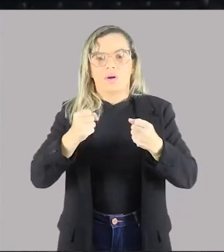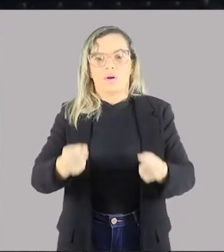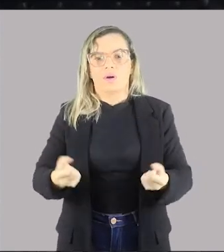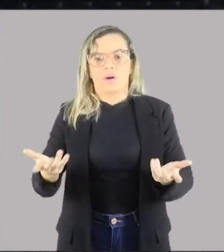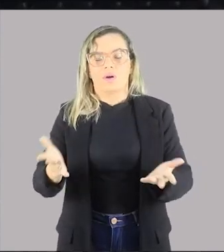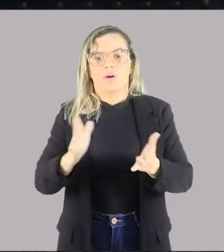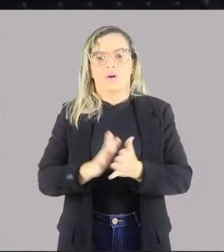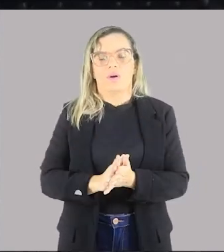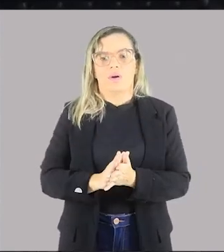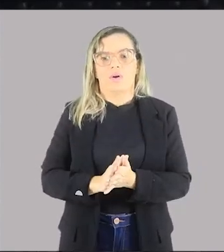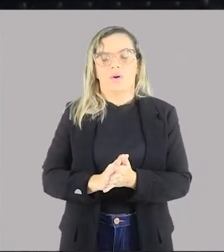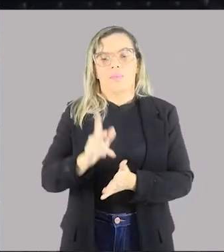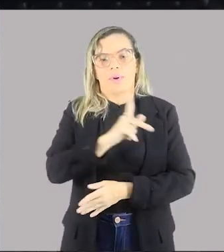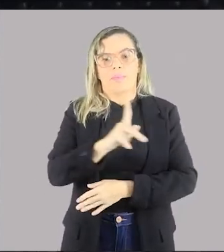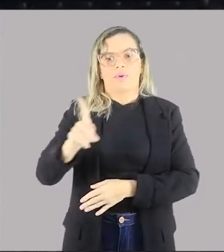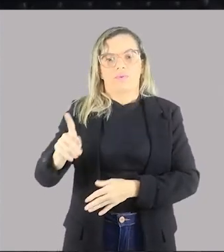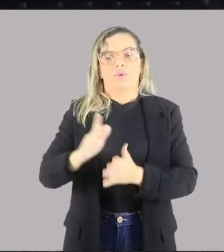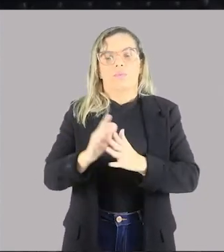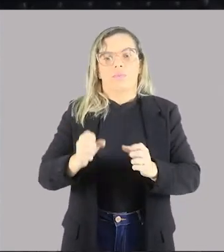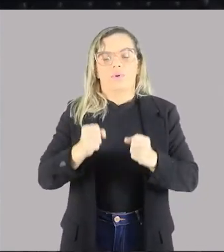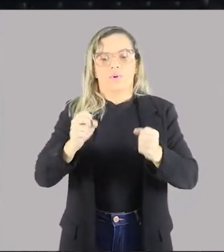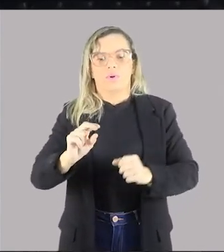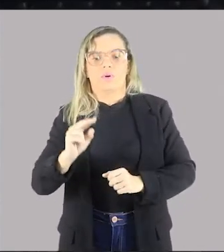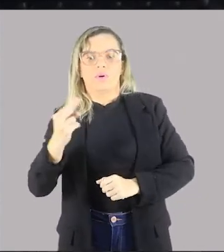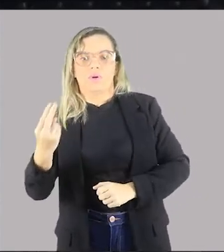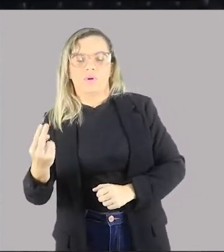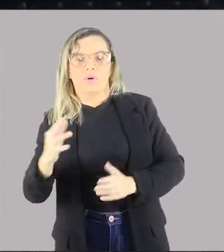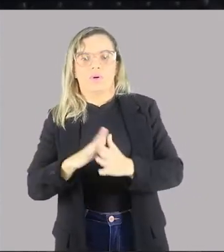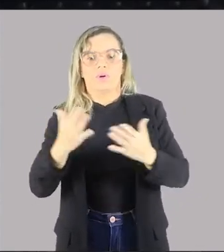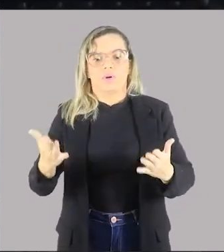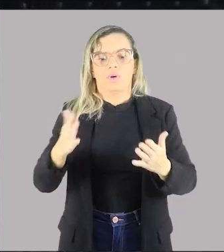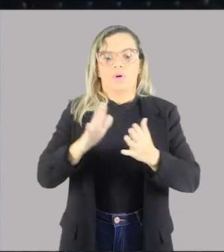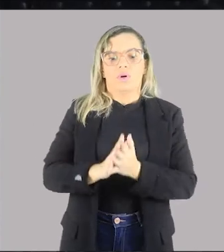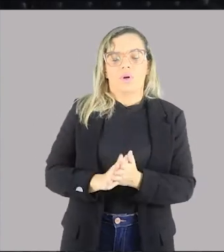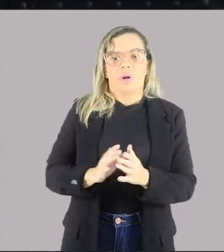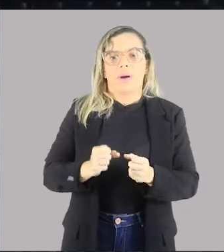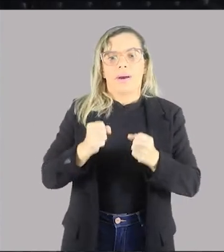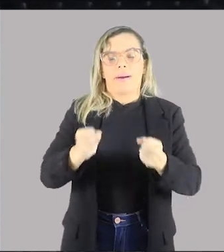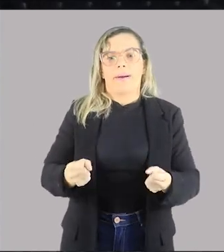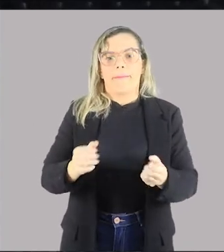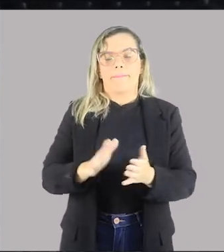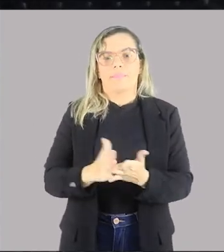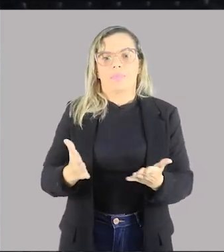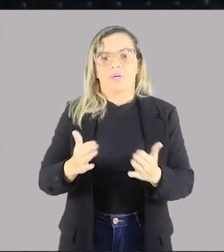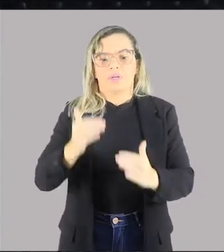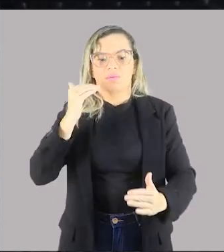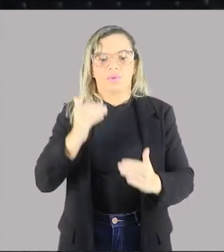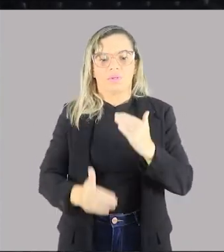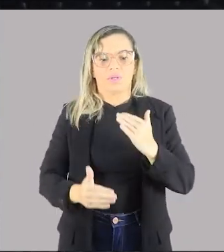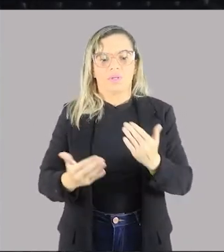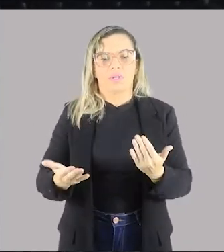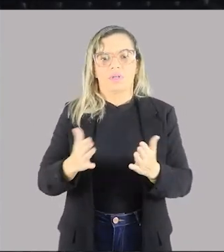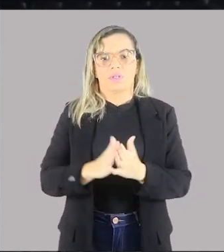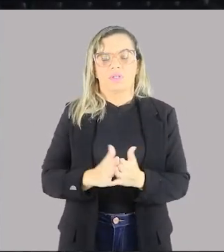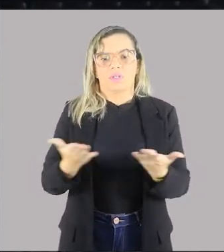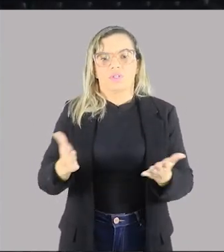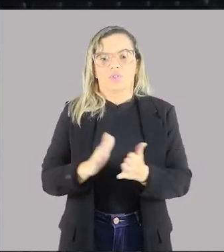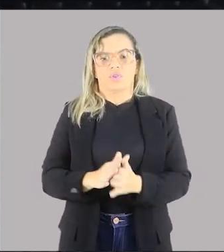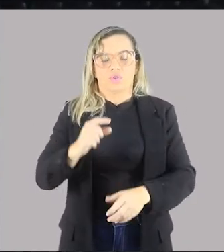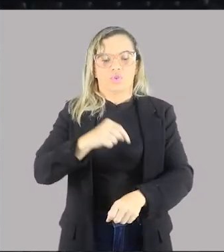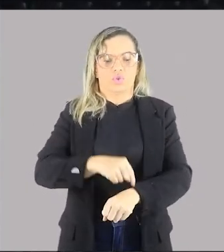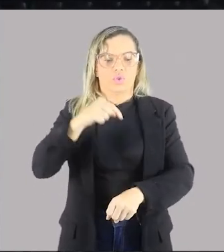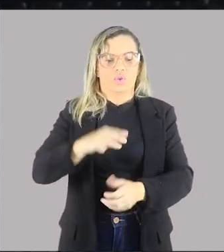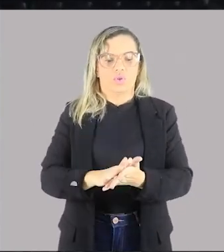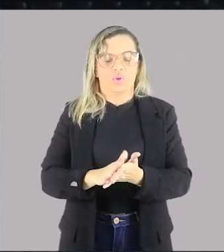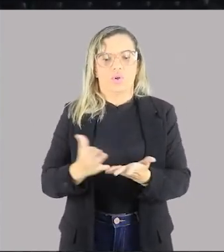no magistério para professores, ou mesmo aquele acúmulo de cargos em que não há incompatibilidade de horários,